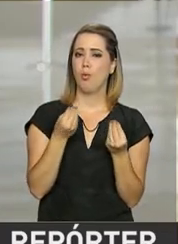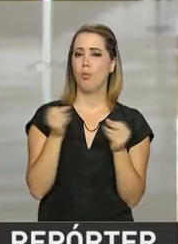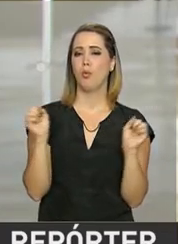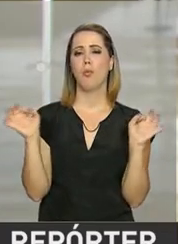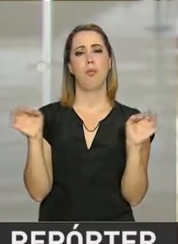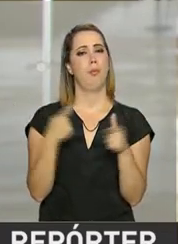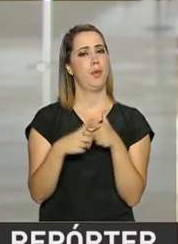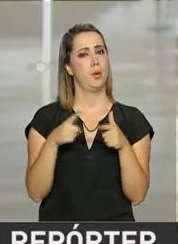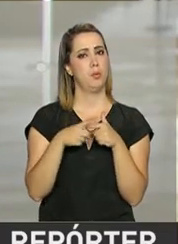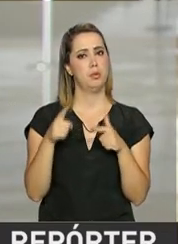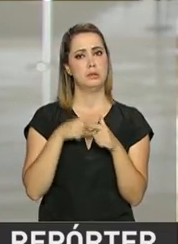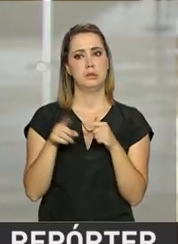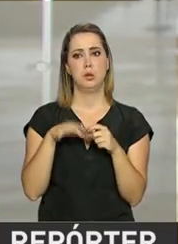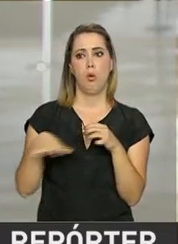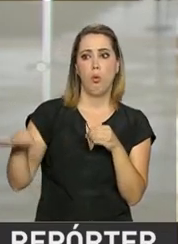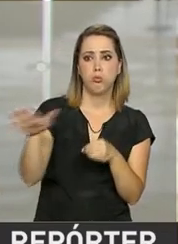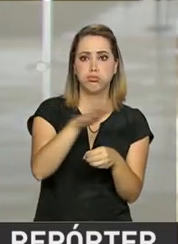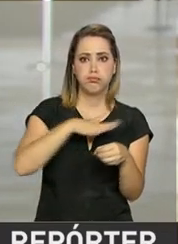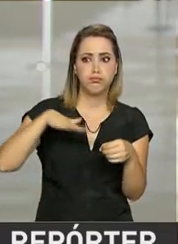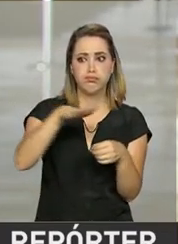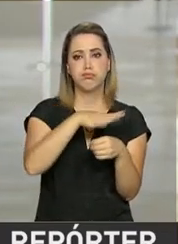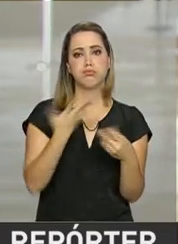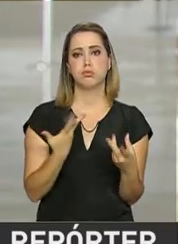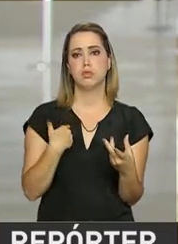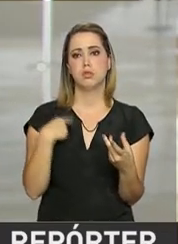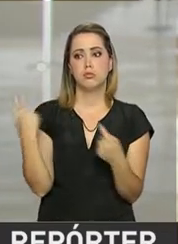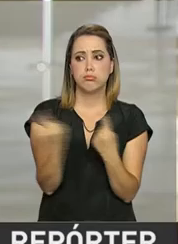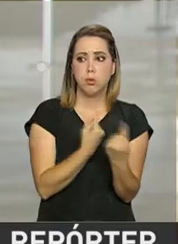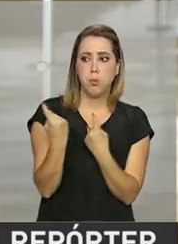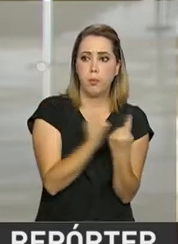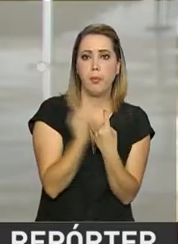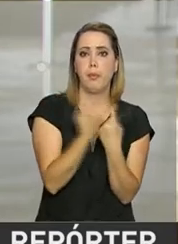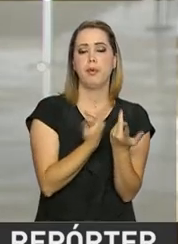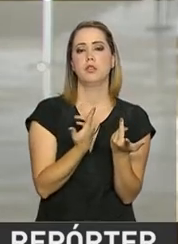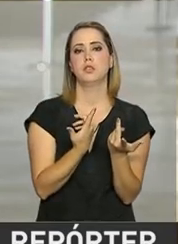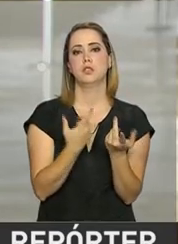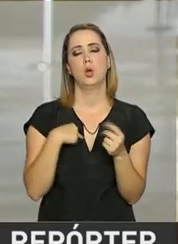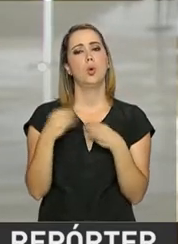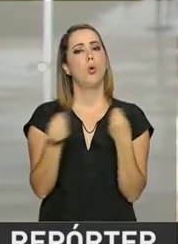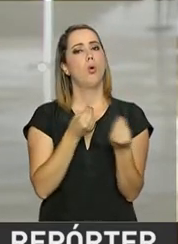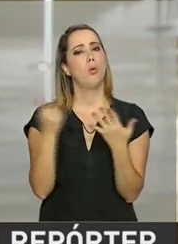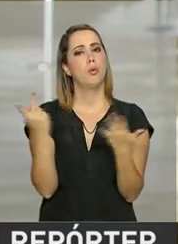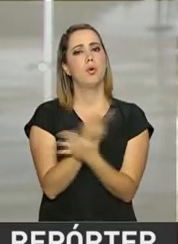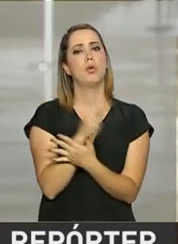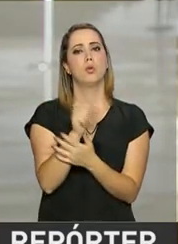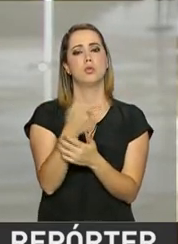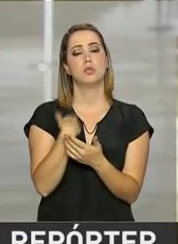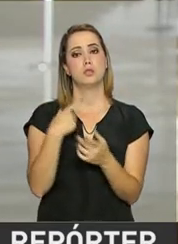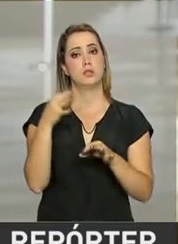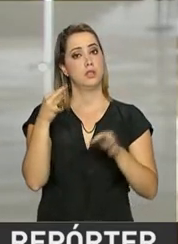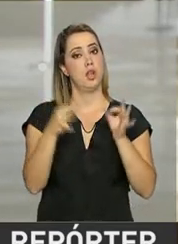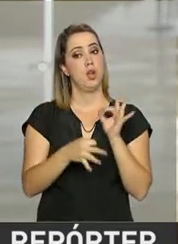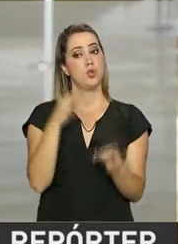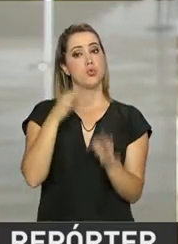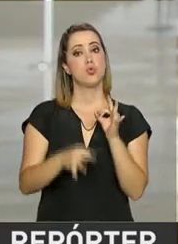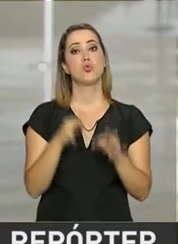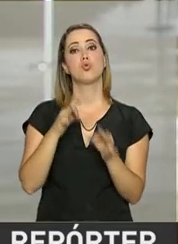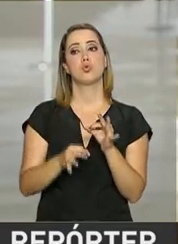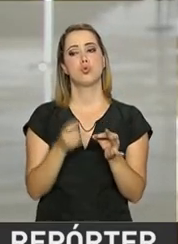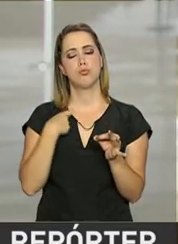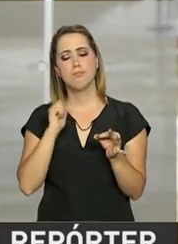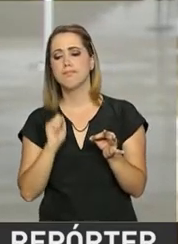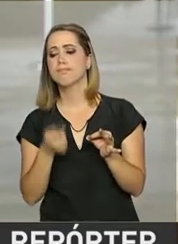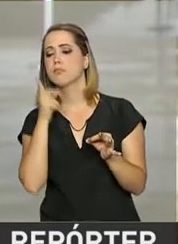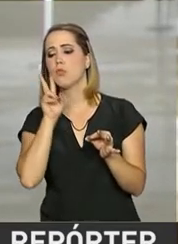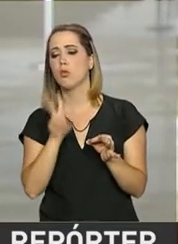dos presídios brasileiros e também como realizar e acelerar mutirões de custódia, que tem o